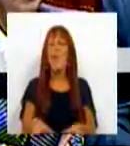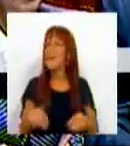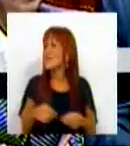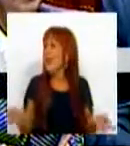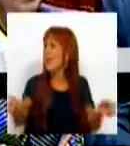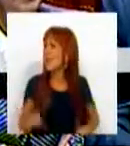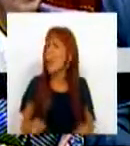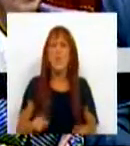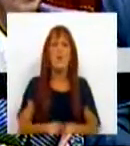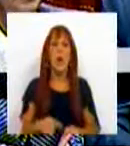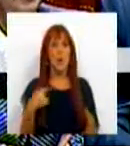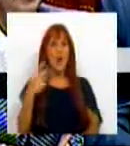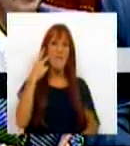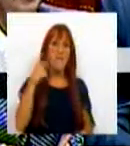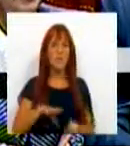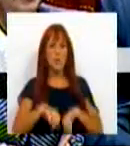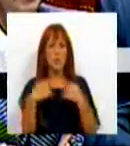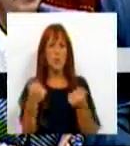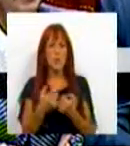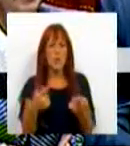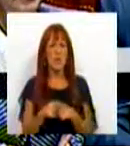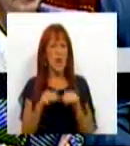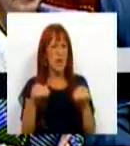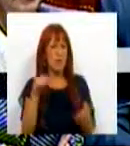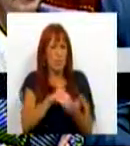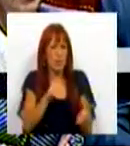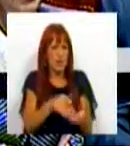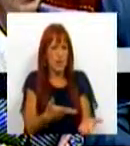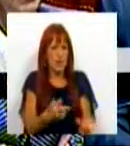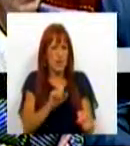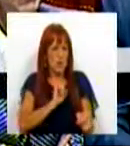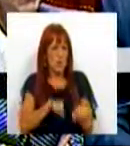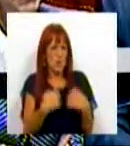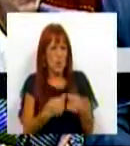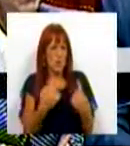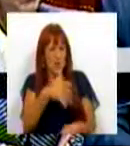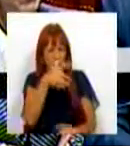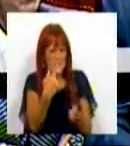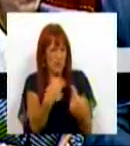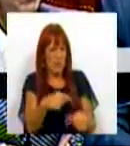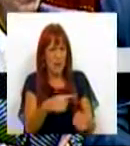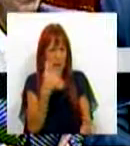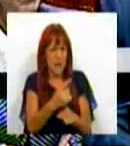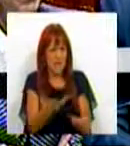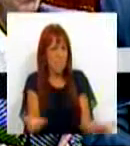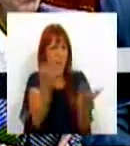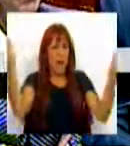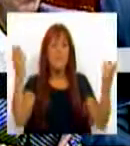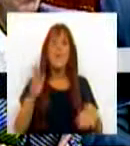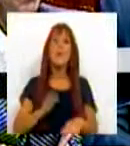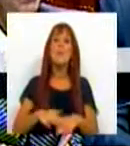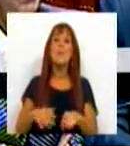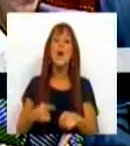conformar enquanto vivermos numa sociedade com os níveis de pobreza que a nossa sociedade, infelizmente, ainda vive. E por